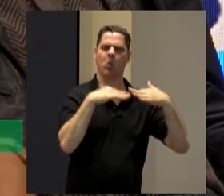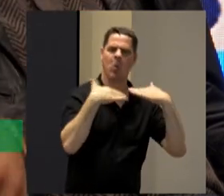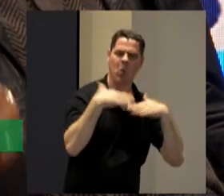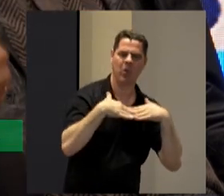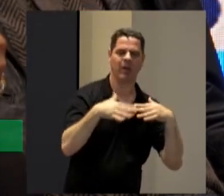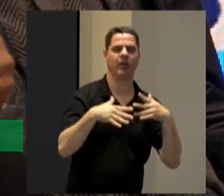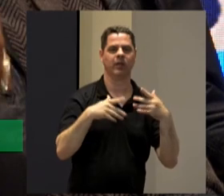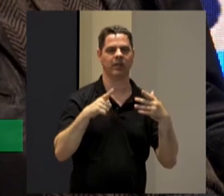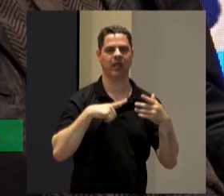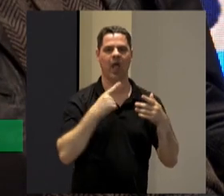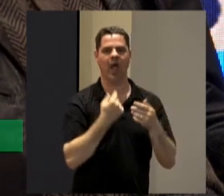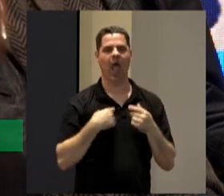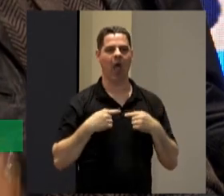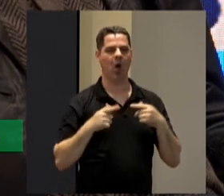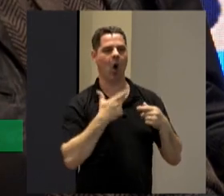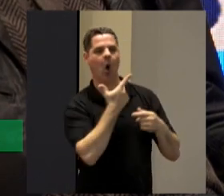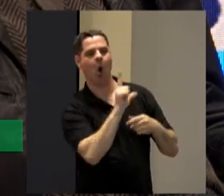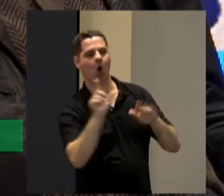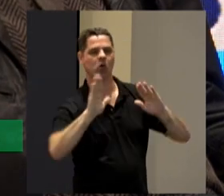aquela. Eu estive também